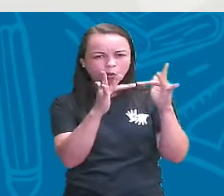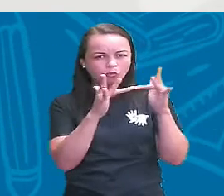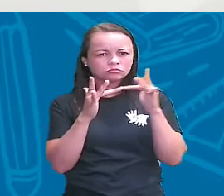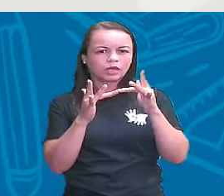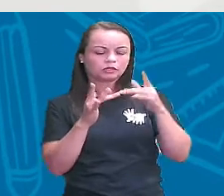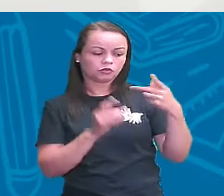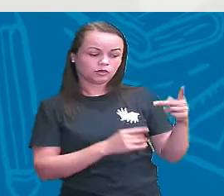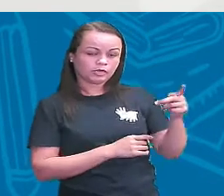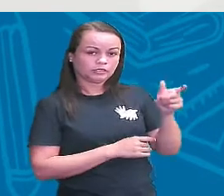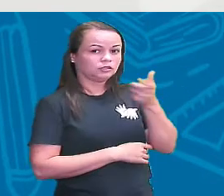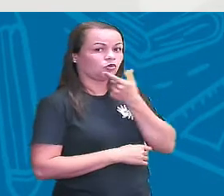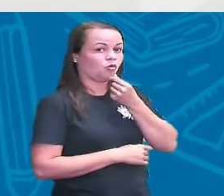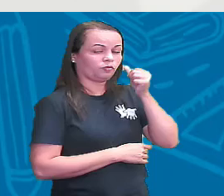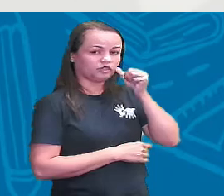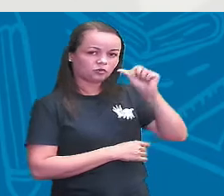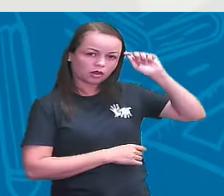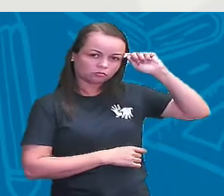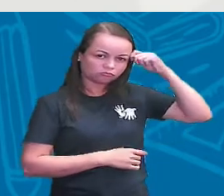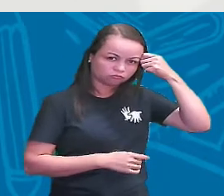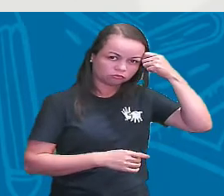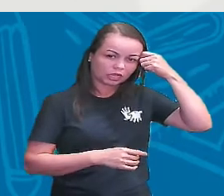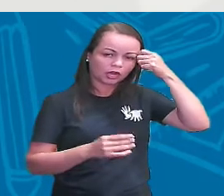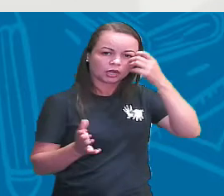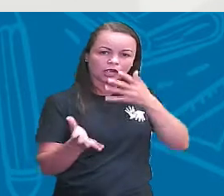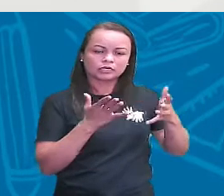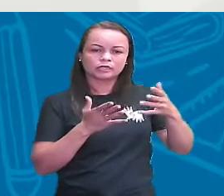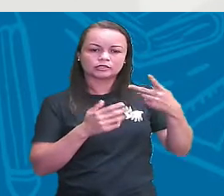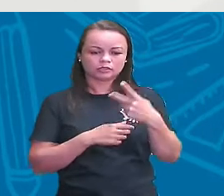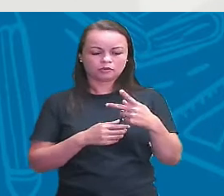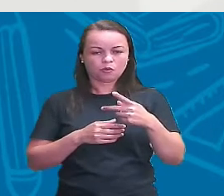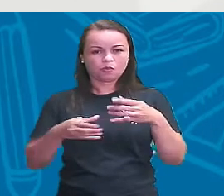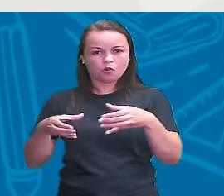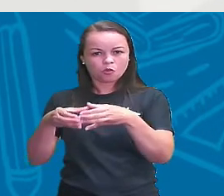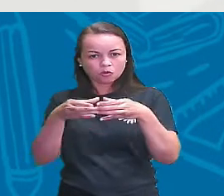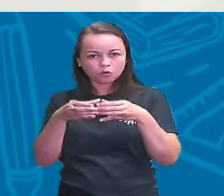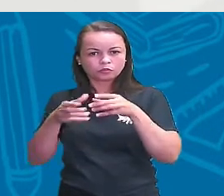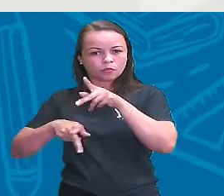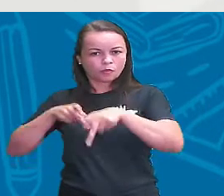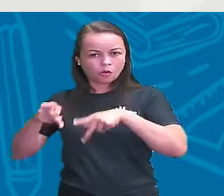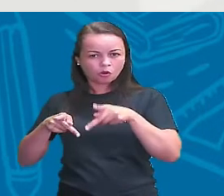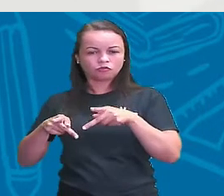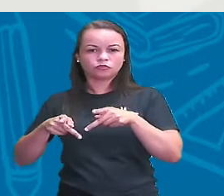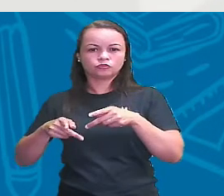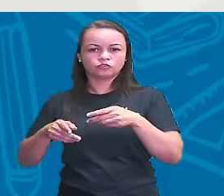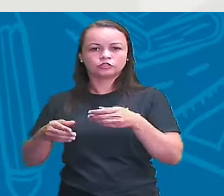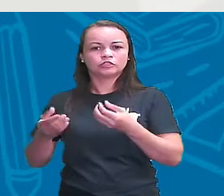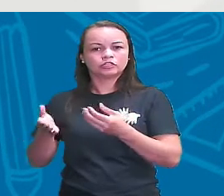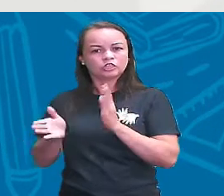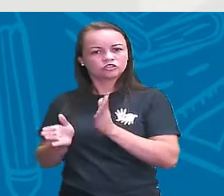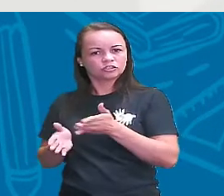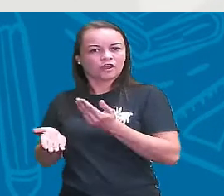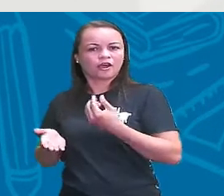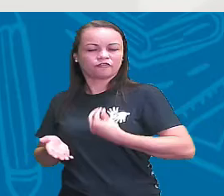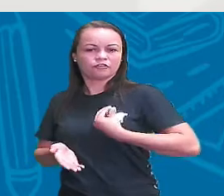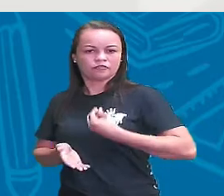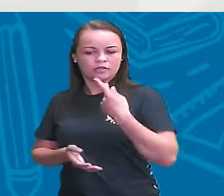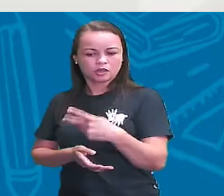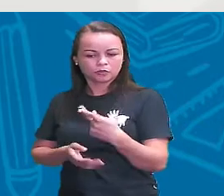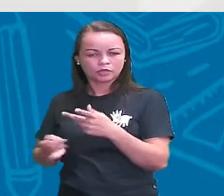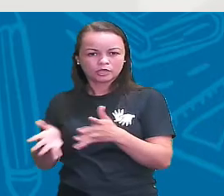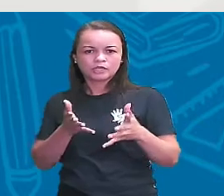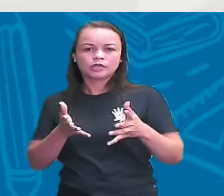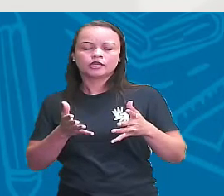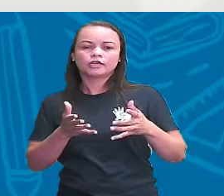negros e negras africanos, os nossos povos originários e determinados povos europeus, existe aí uma